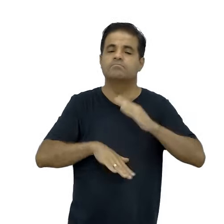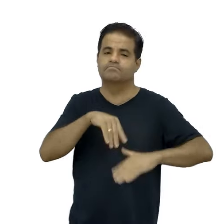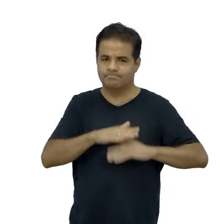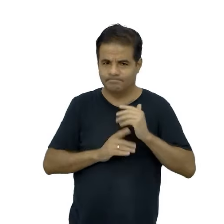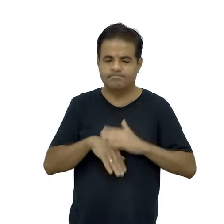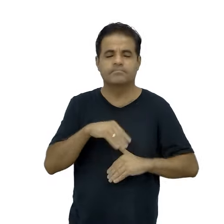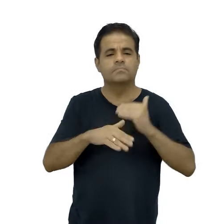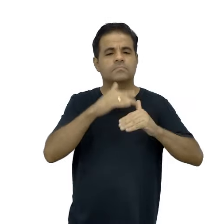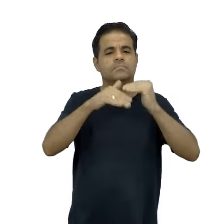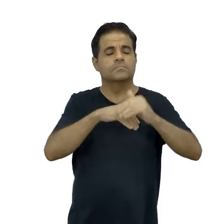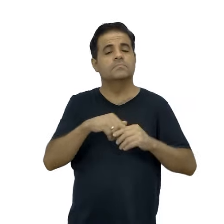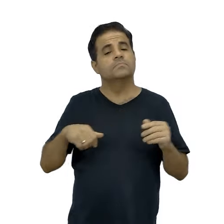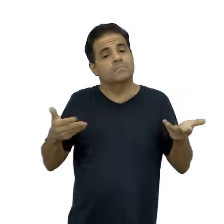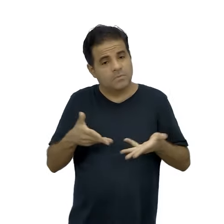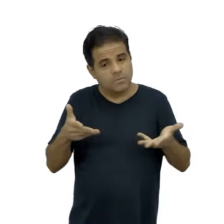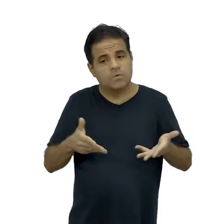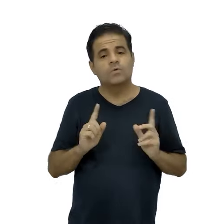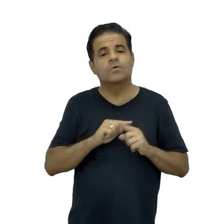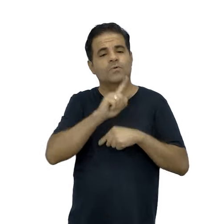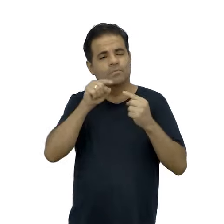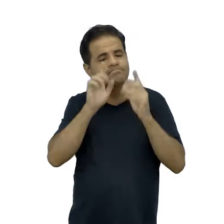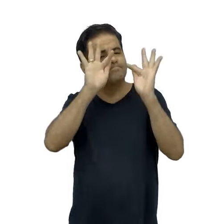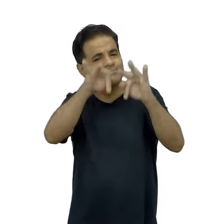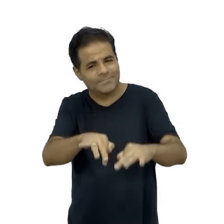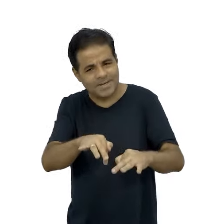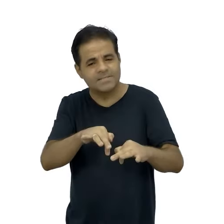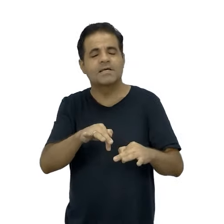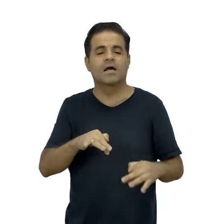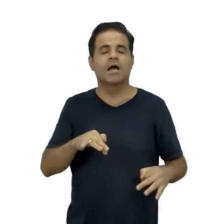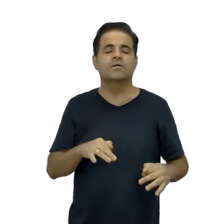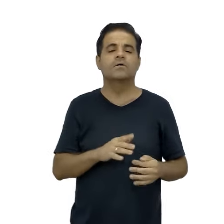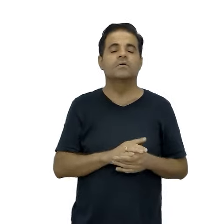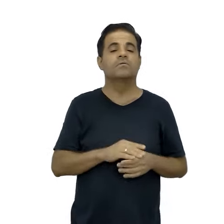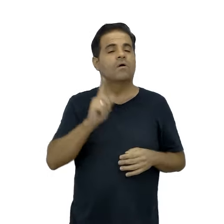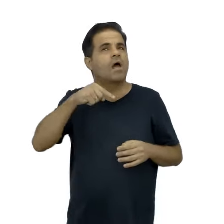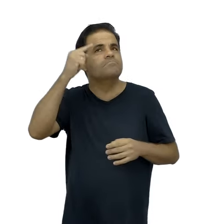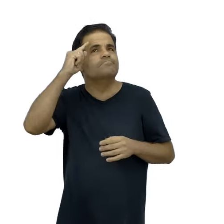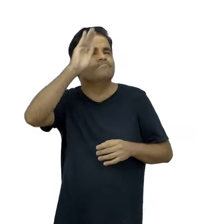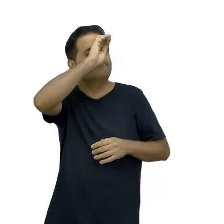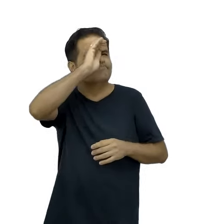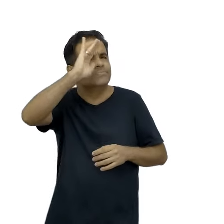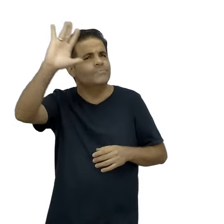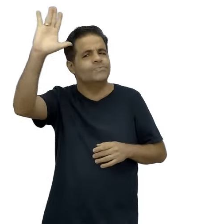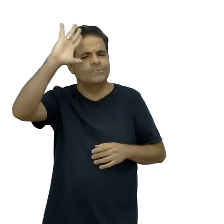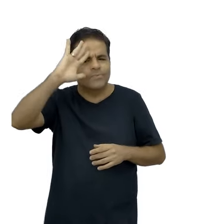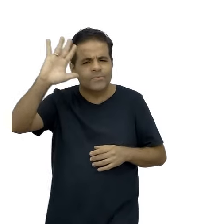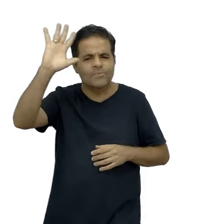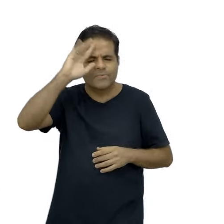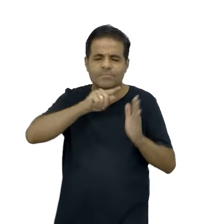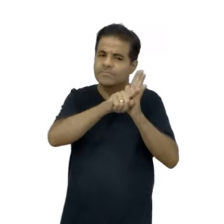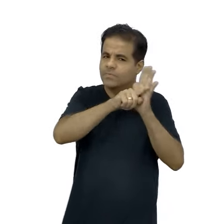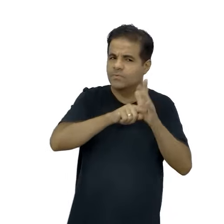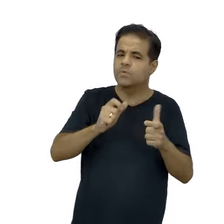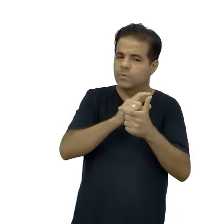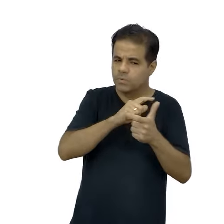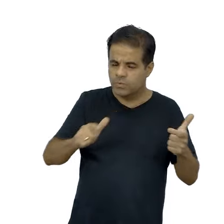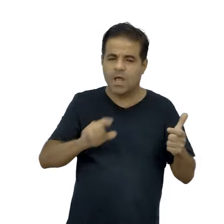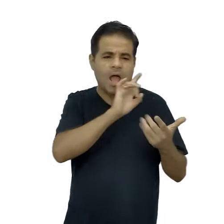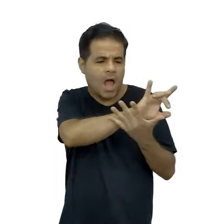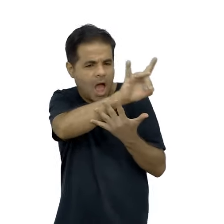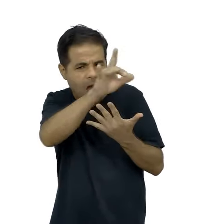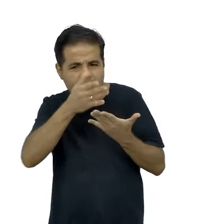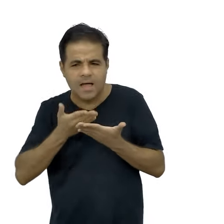estudantes. E, por fim, no finalizando, pensando, analisando essa estrutura de cada